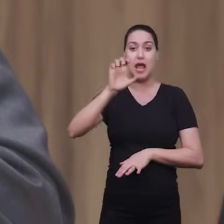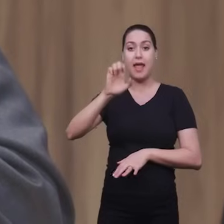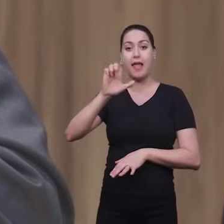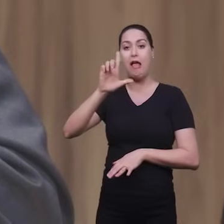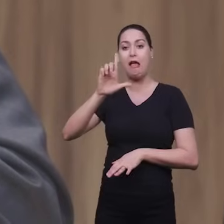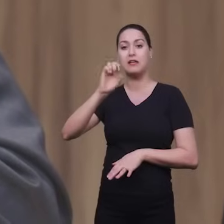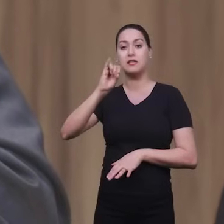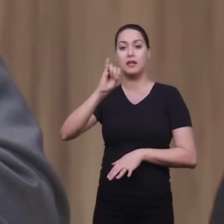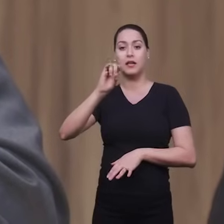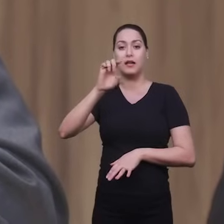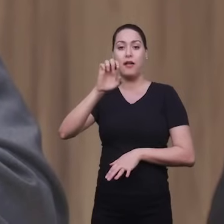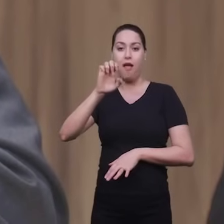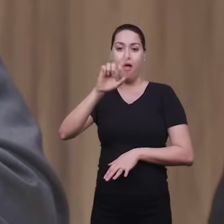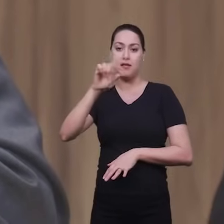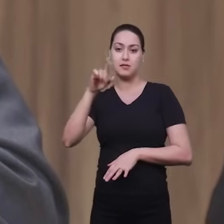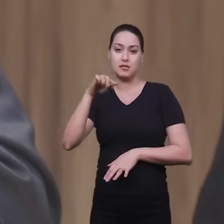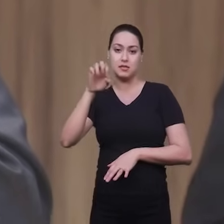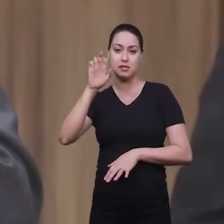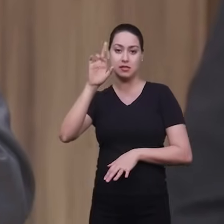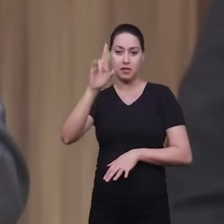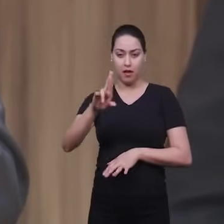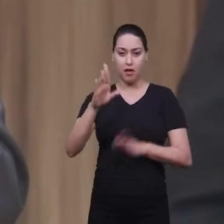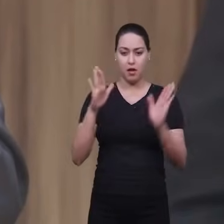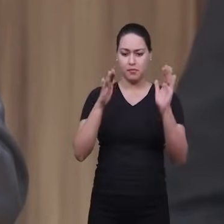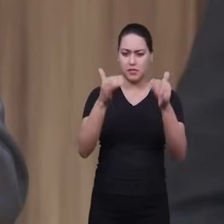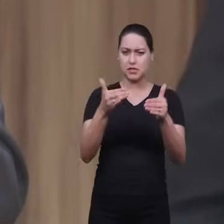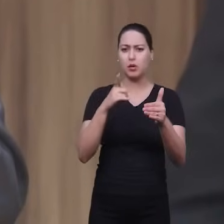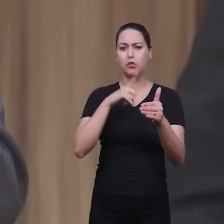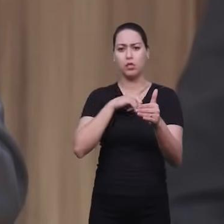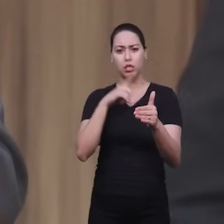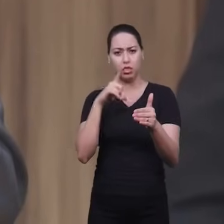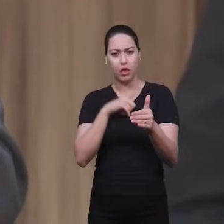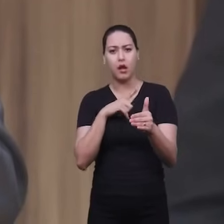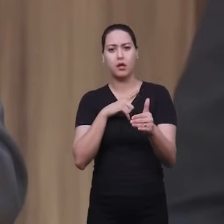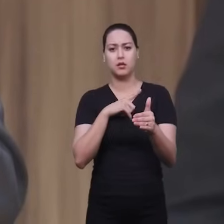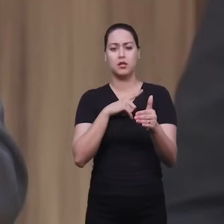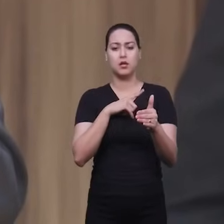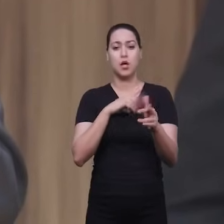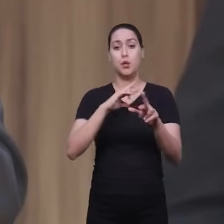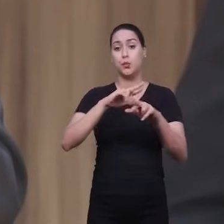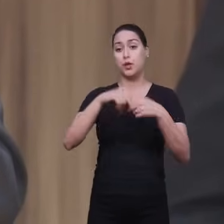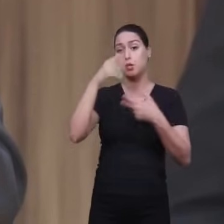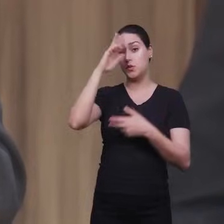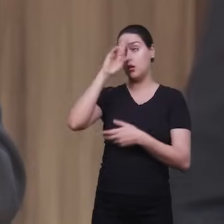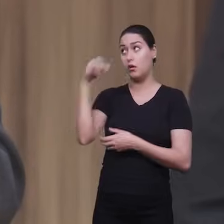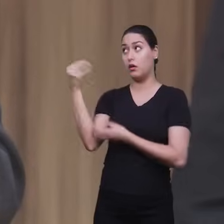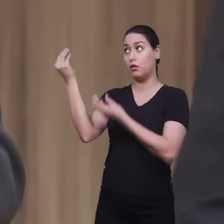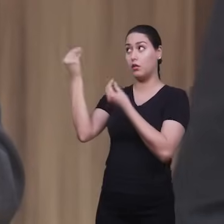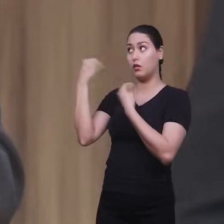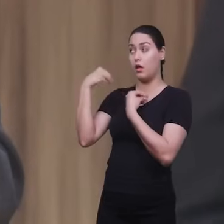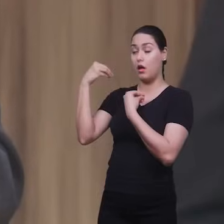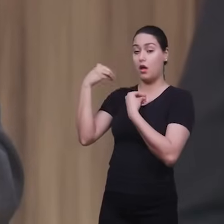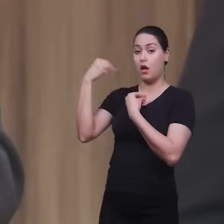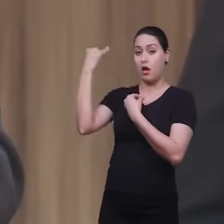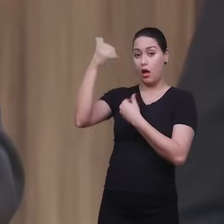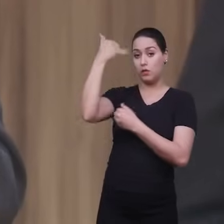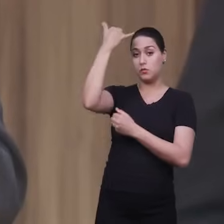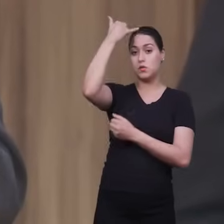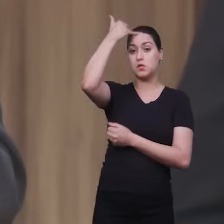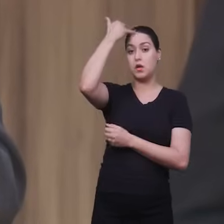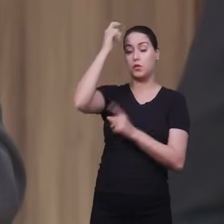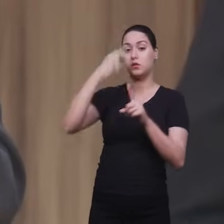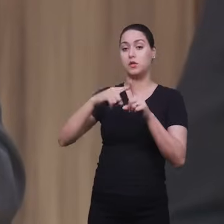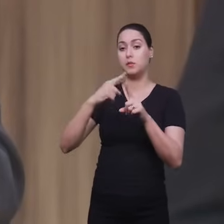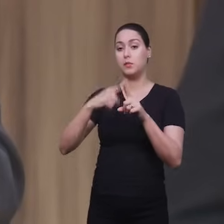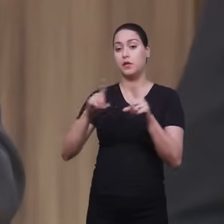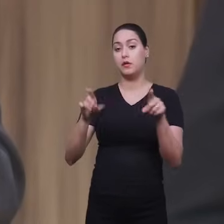uma missão por isso o Senhor nos dá a unção e a função de